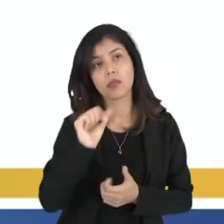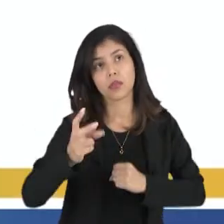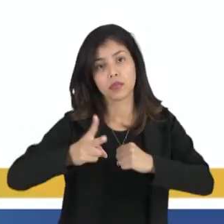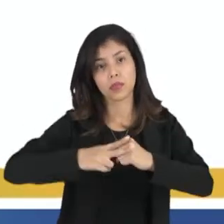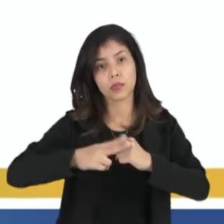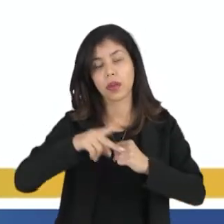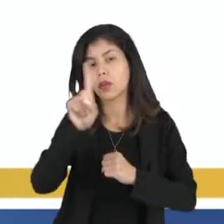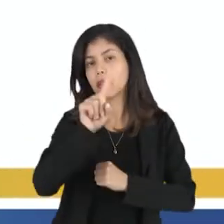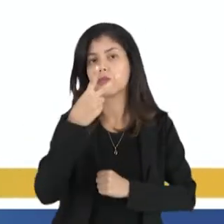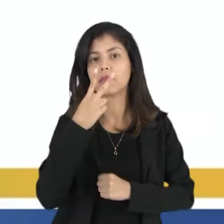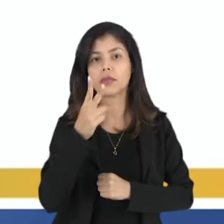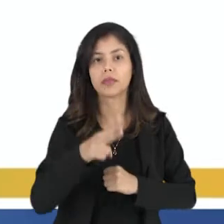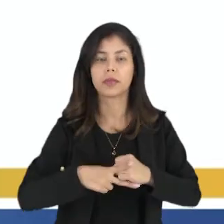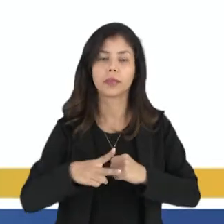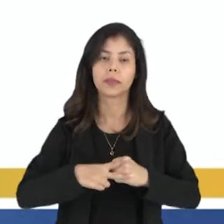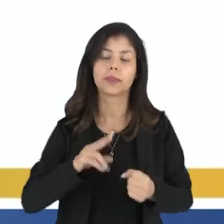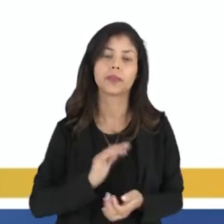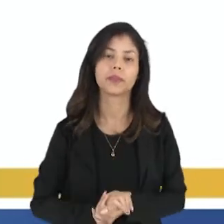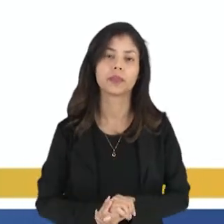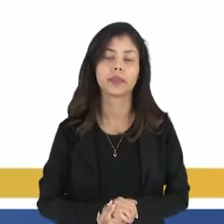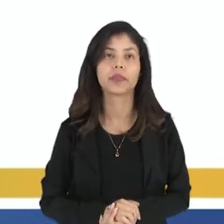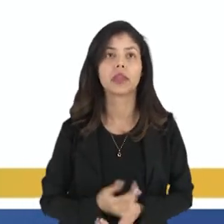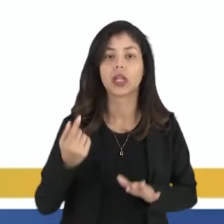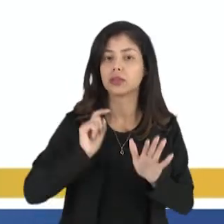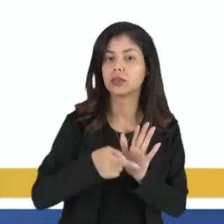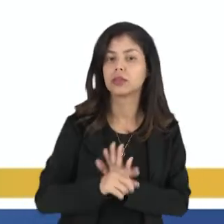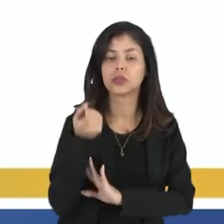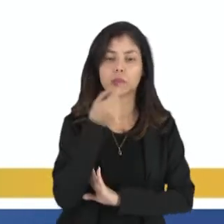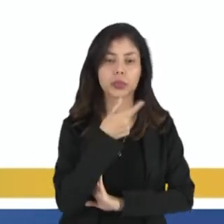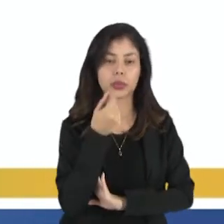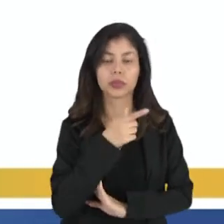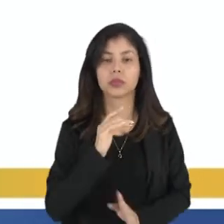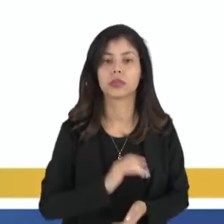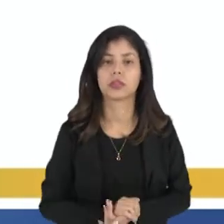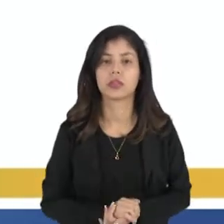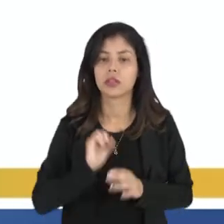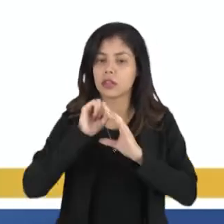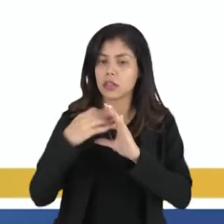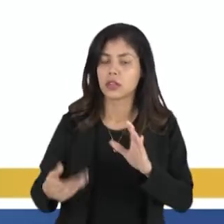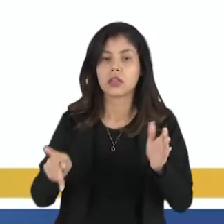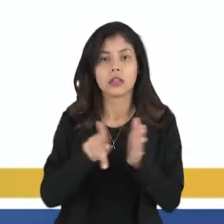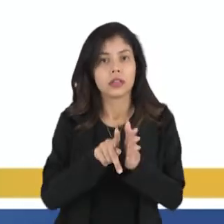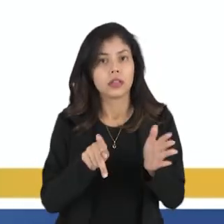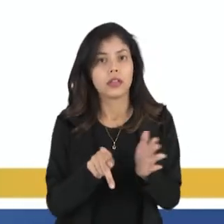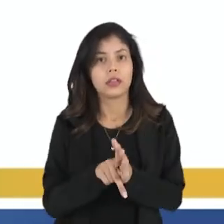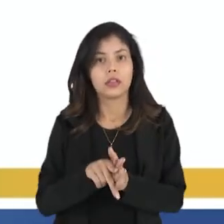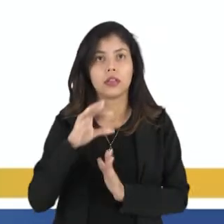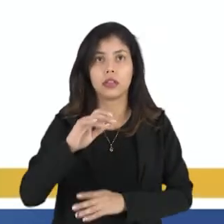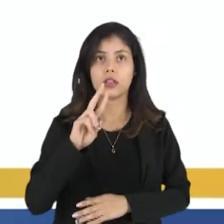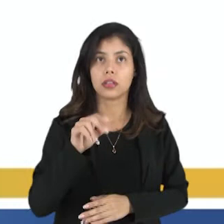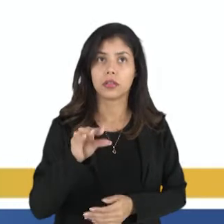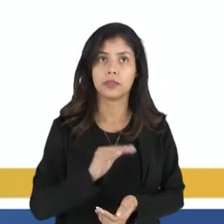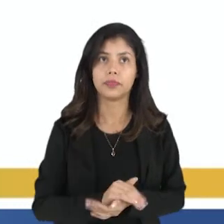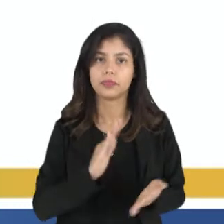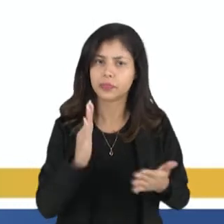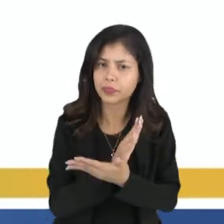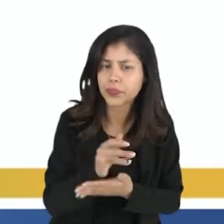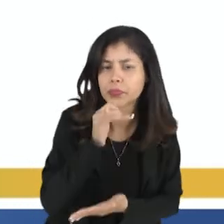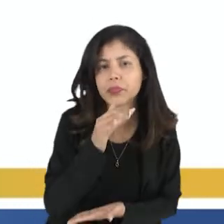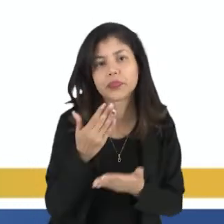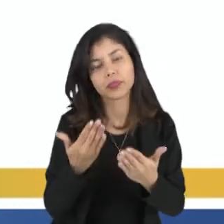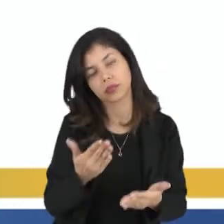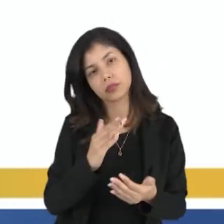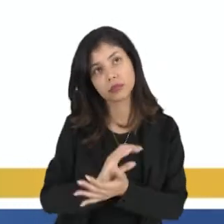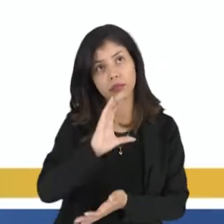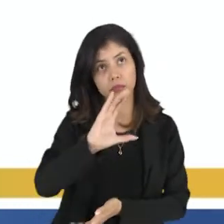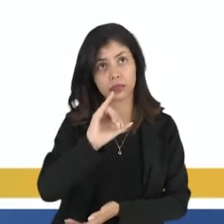aí nós vemos que o humor dentro da comic strip, que também é característico do cartoon. Alguns exemplos